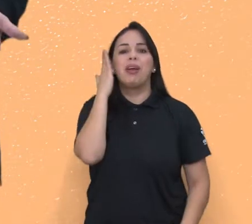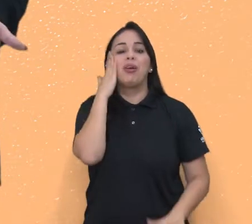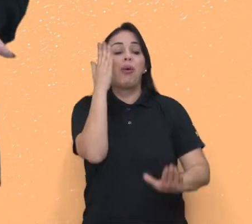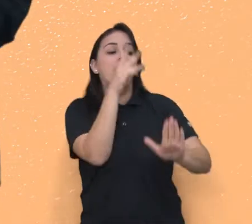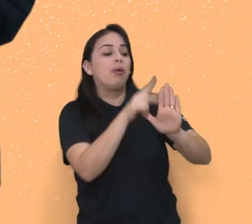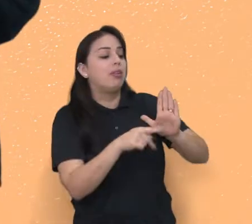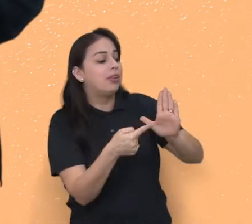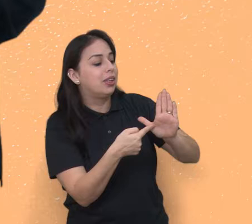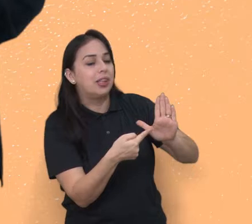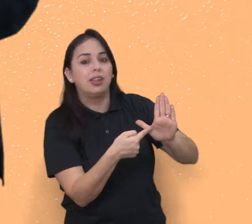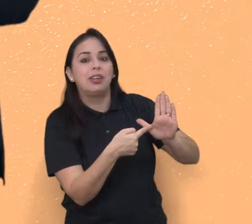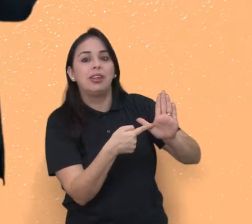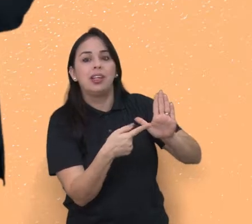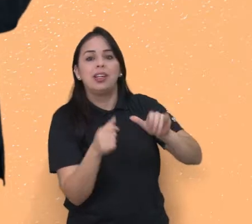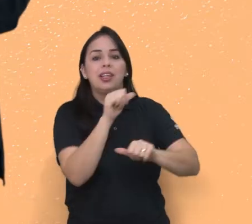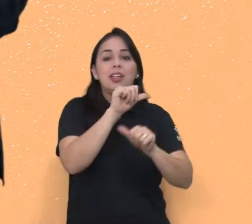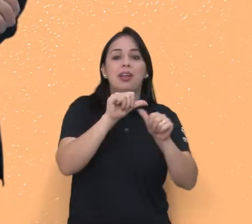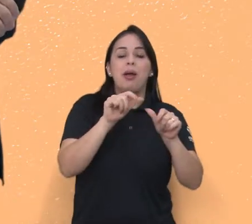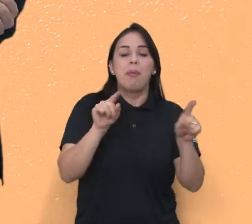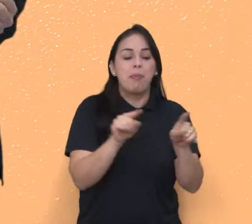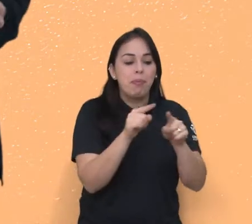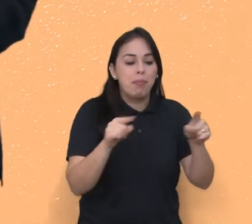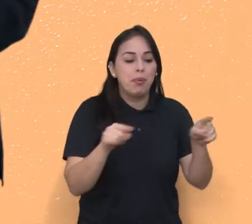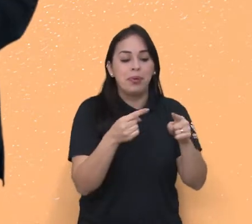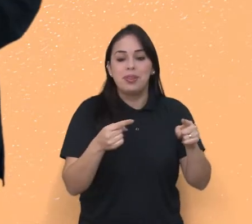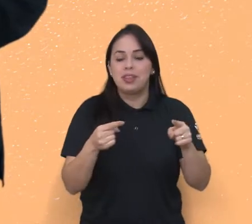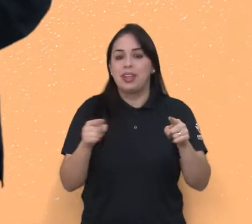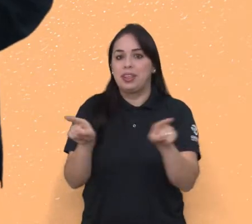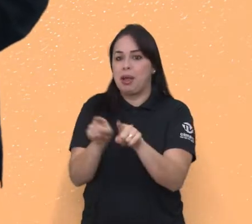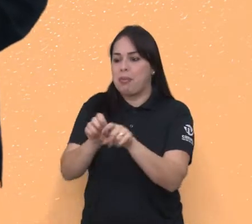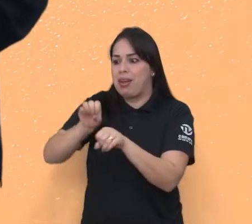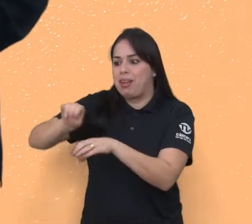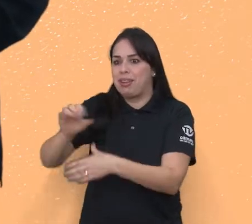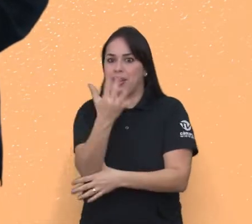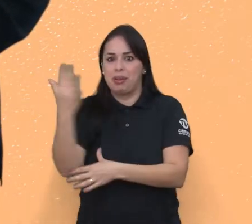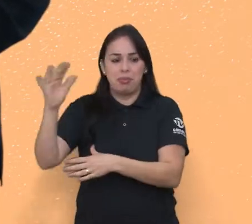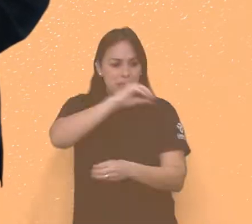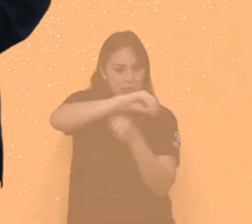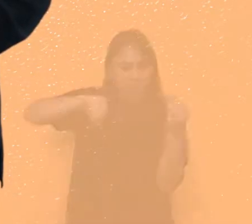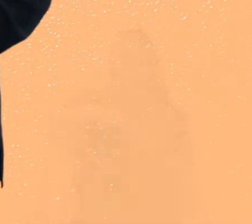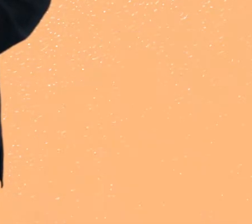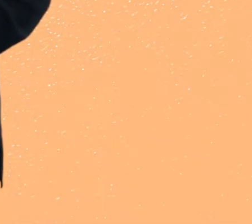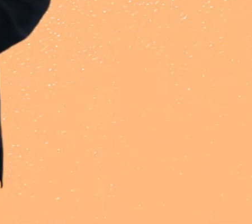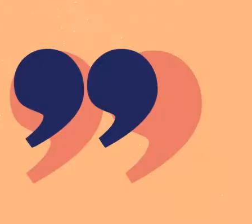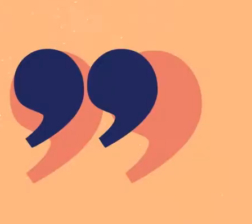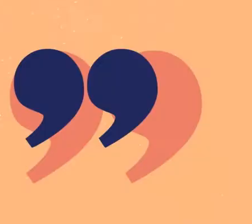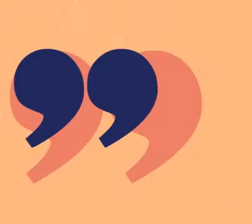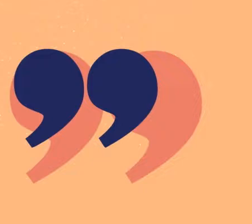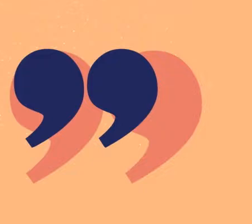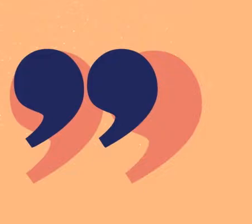como o projeto Reciclaí mistura música e educação ambiental. É daqui a pouco.